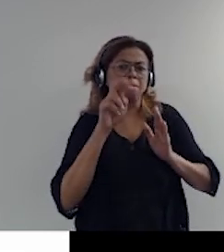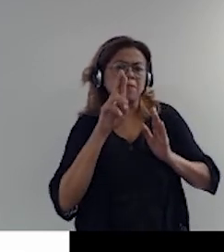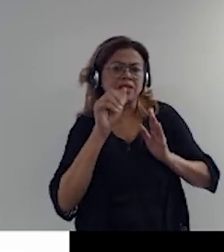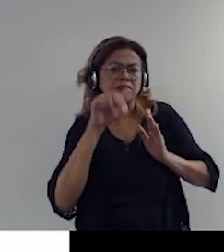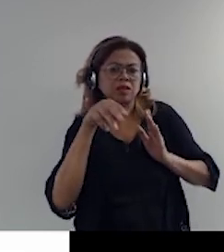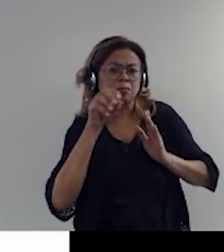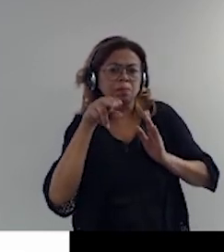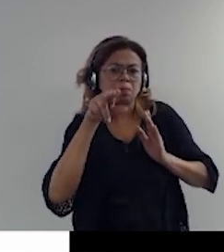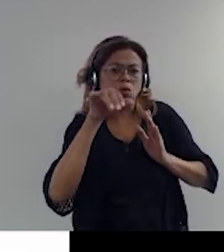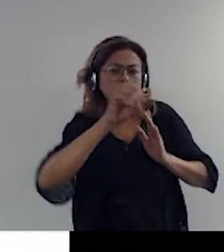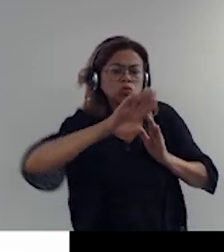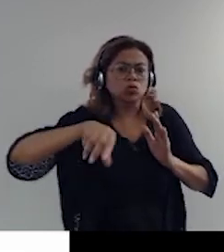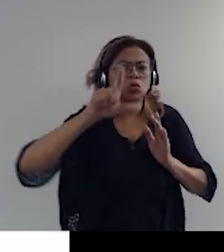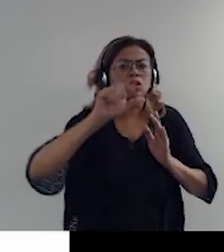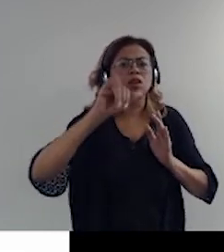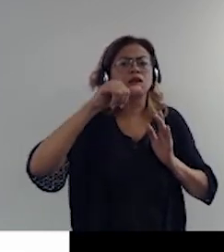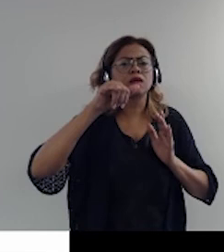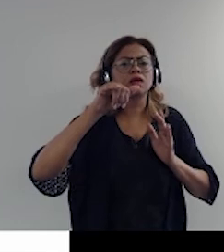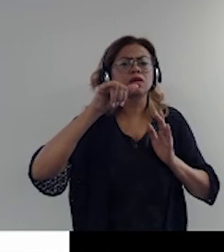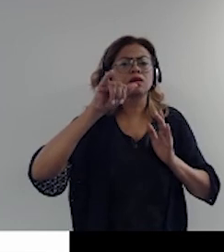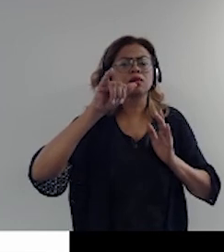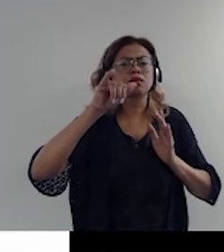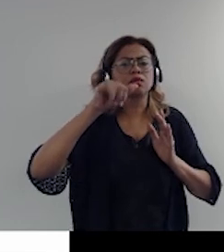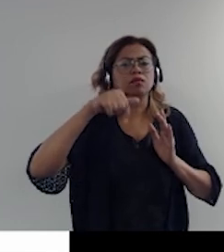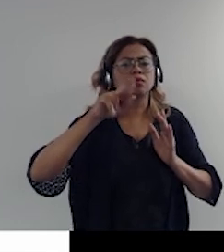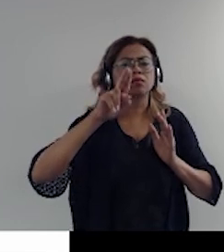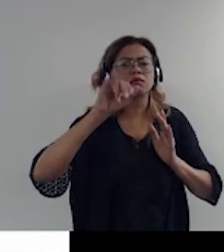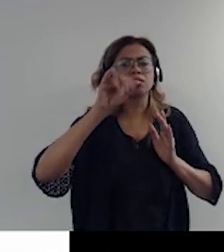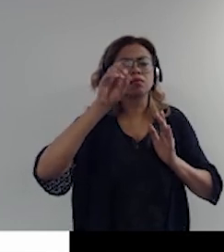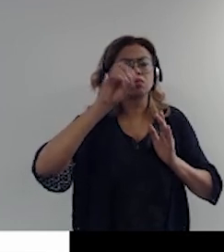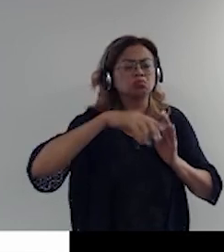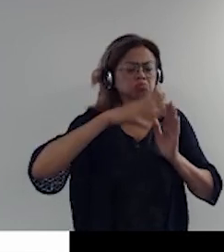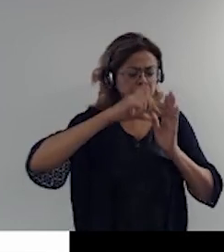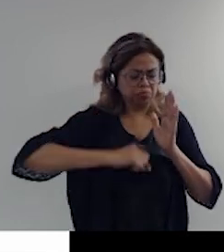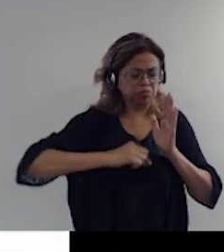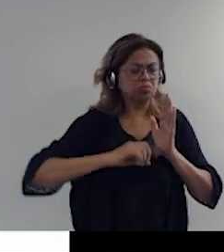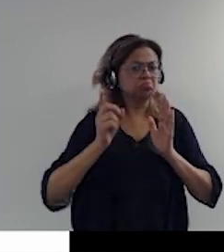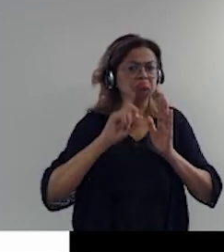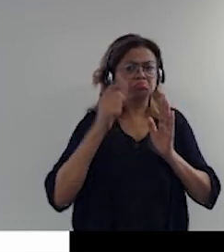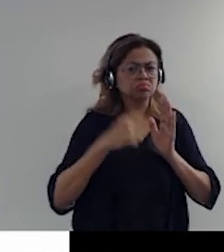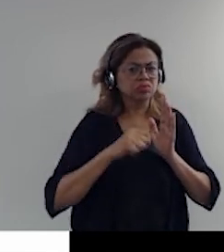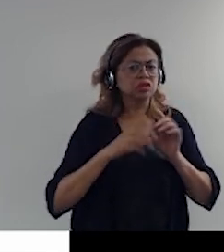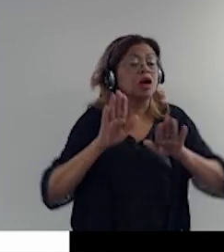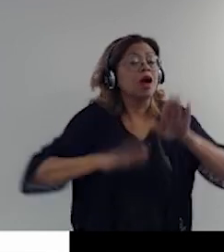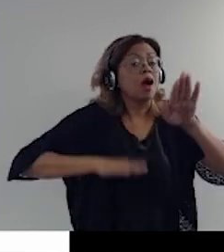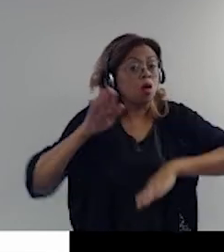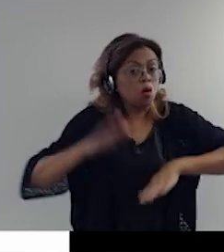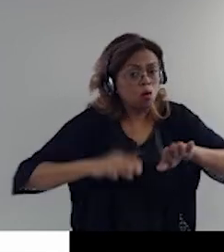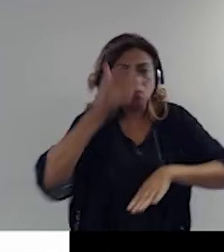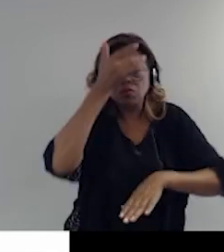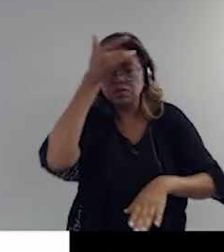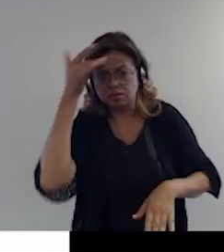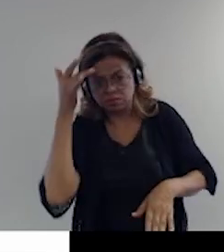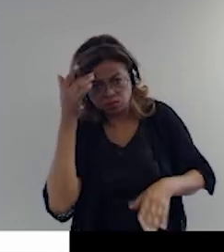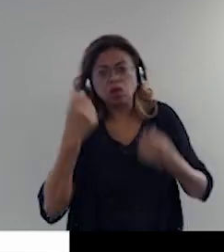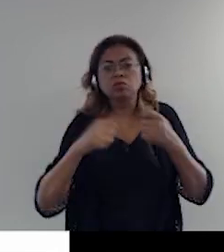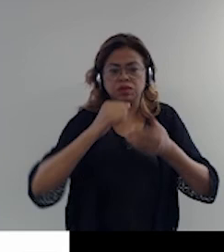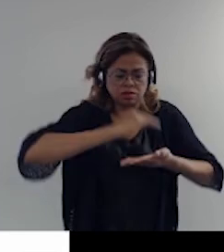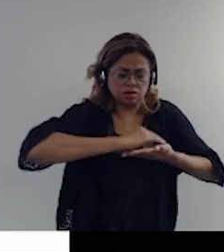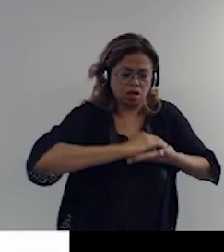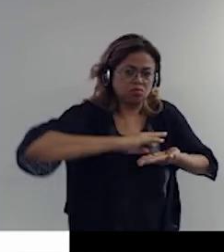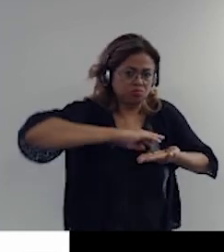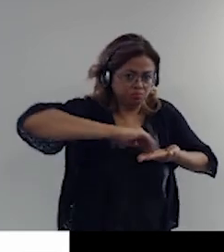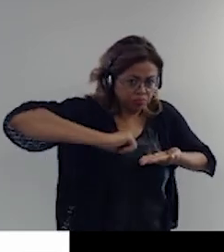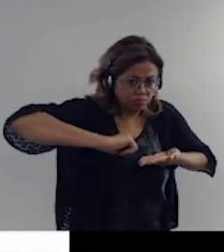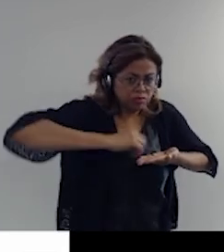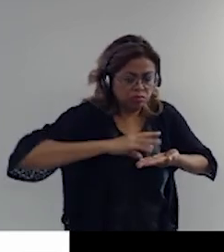resgates, uma captação negativa, ou seja, as pessoas precisaram resgatar, até mesmo porque diminuiu a renda e elas precisavam